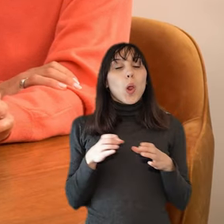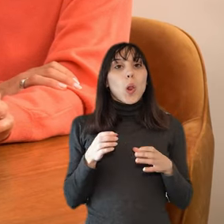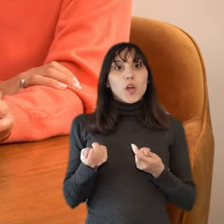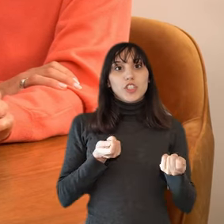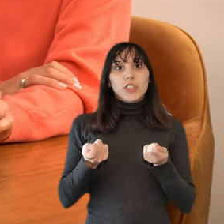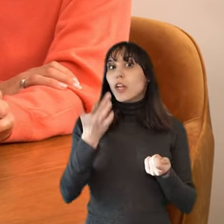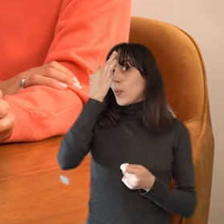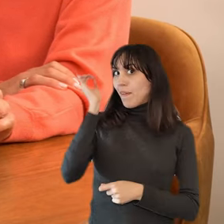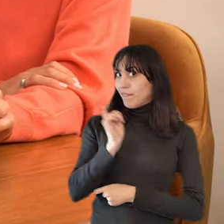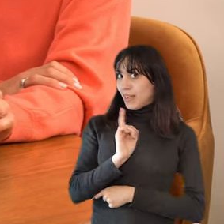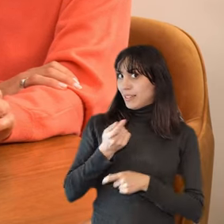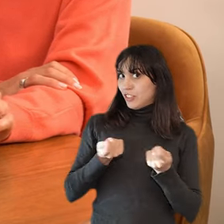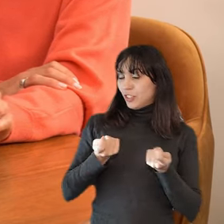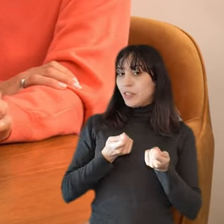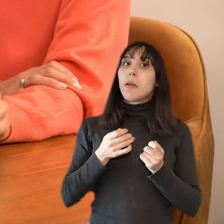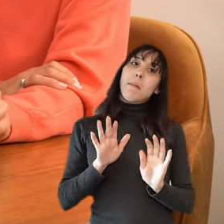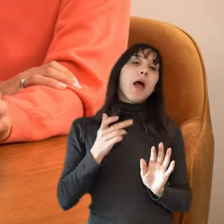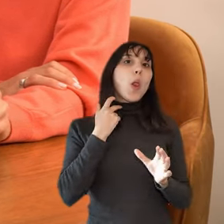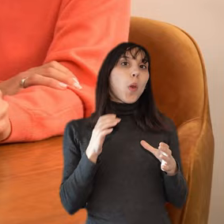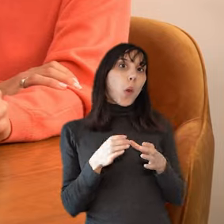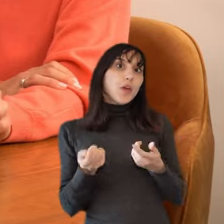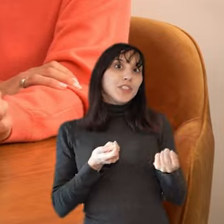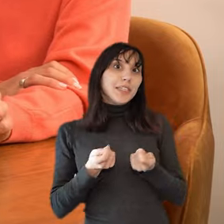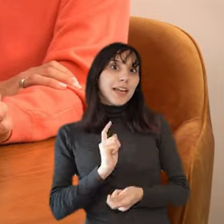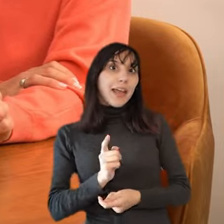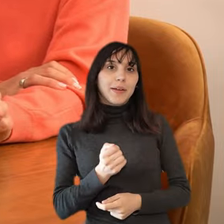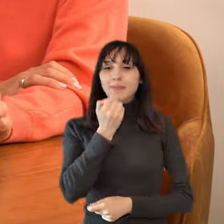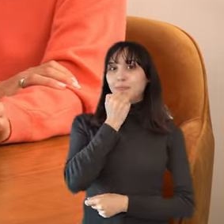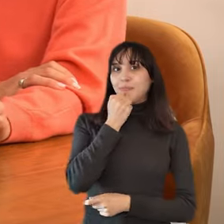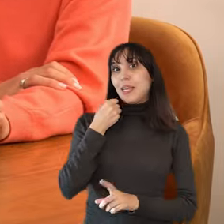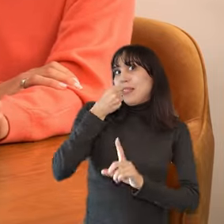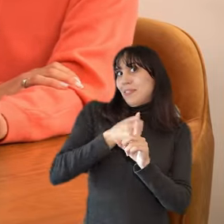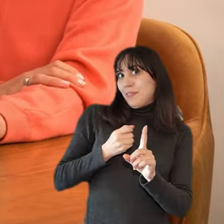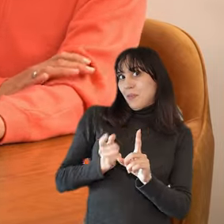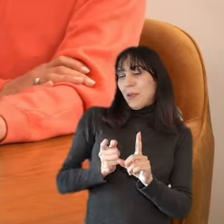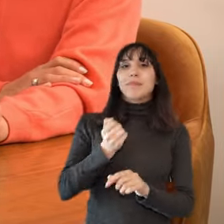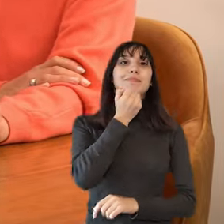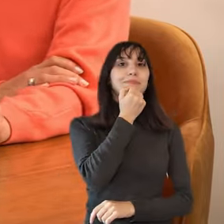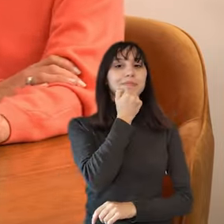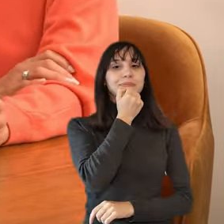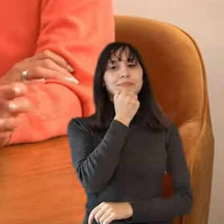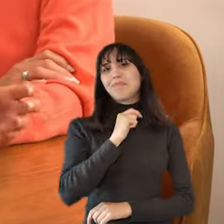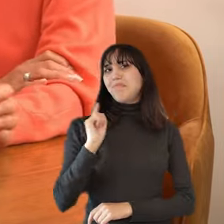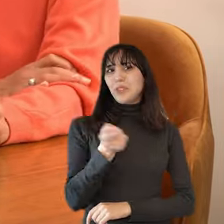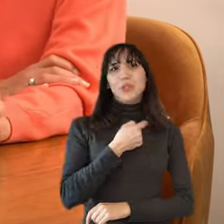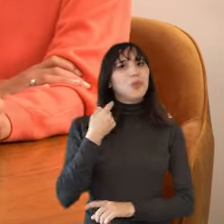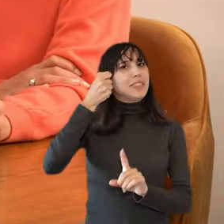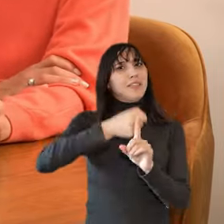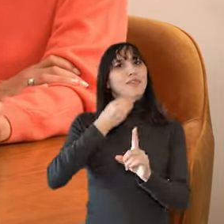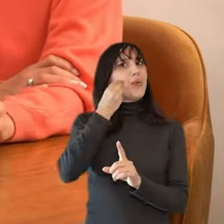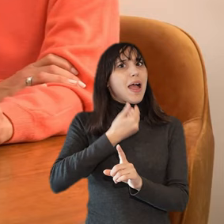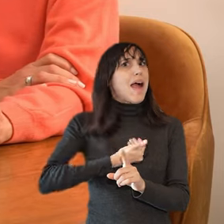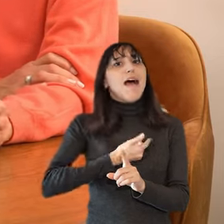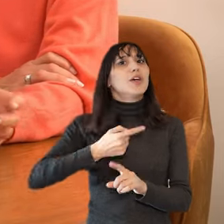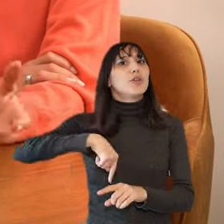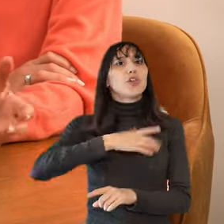seja fácil não é mas é mais pequeno de gerir é é Um Desafio todos temos todos temos e